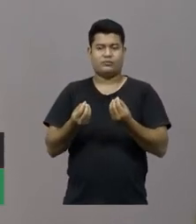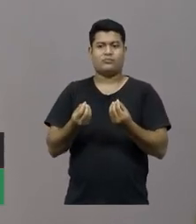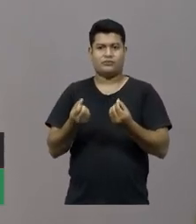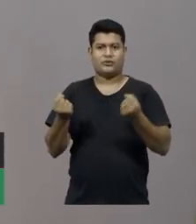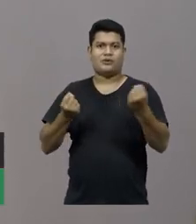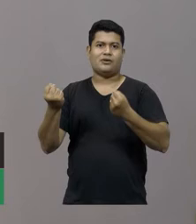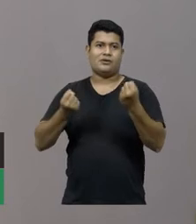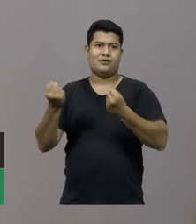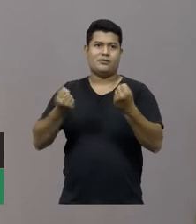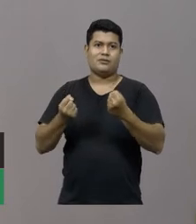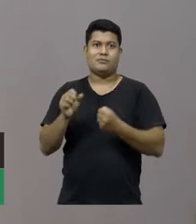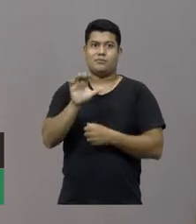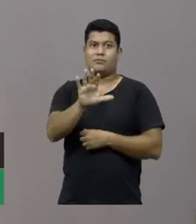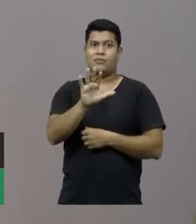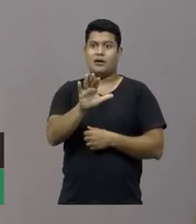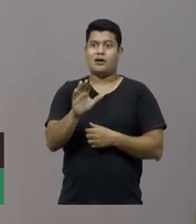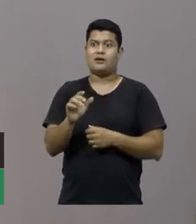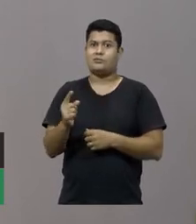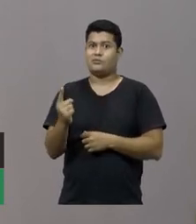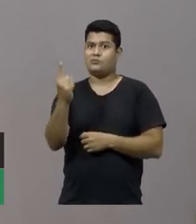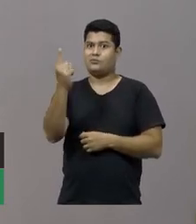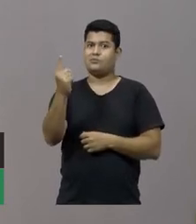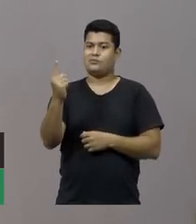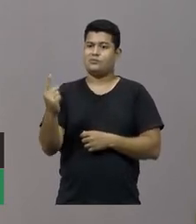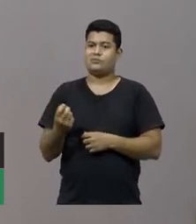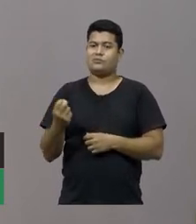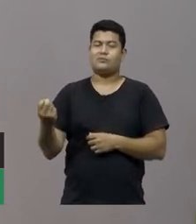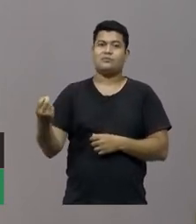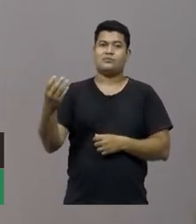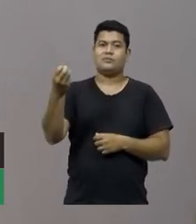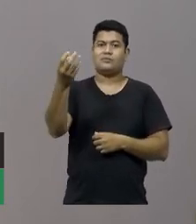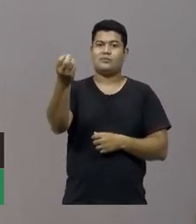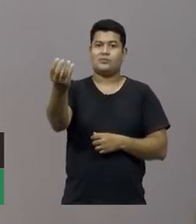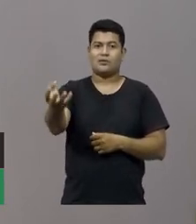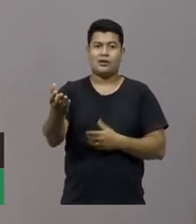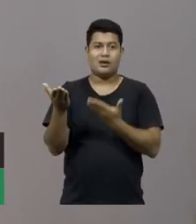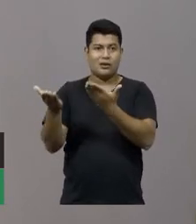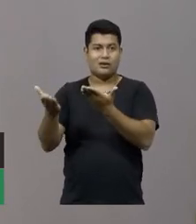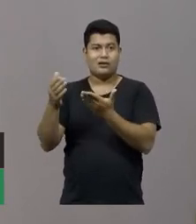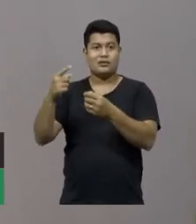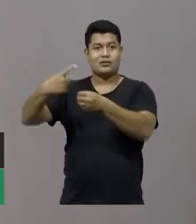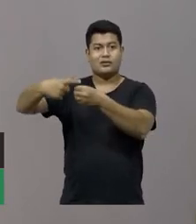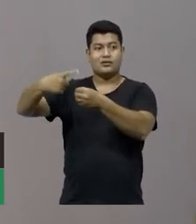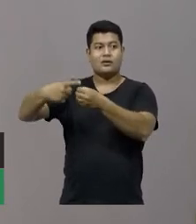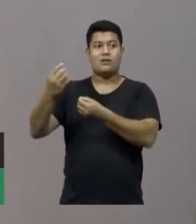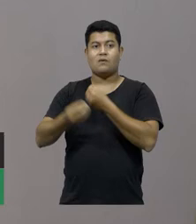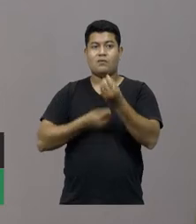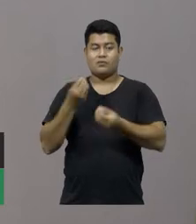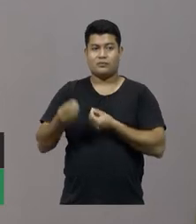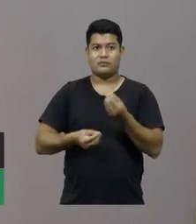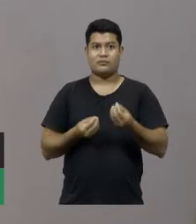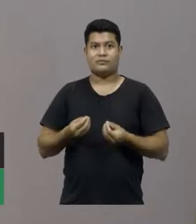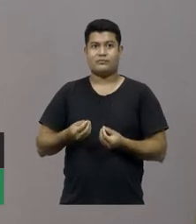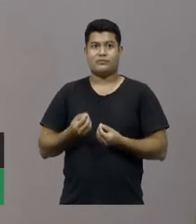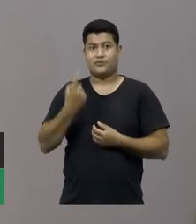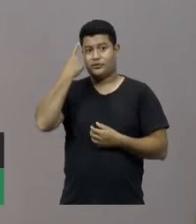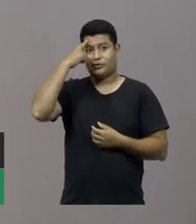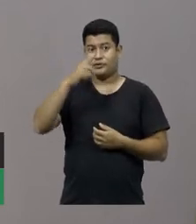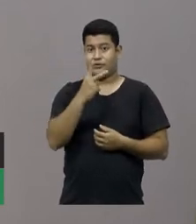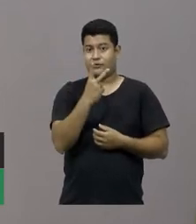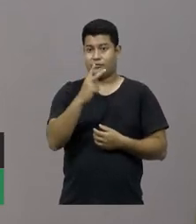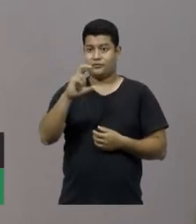Mas alguém foi lá em Bonito. Alguém foi lá em Bonito e veja só, dia 20